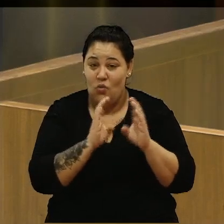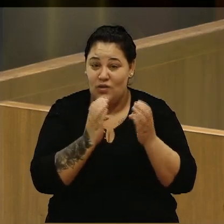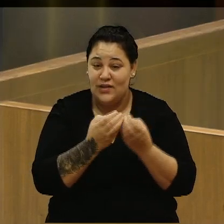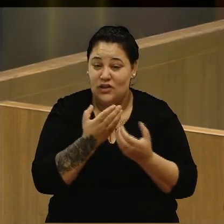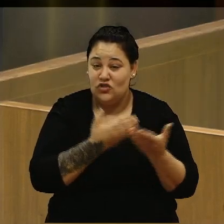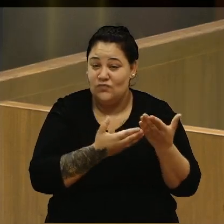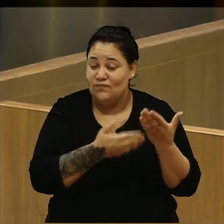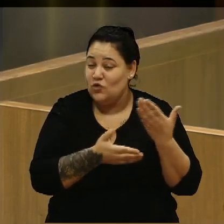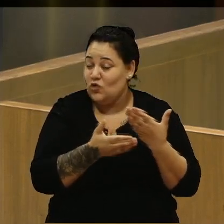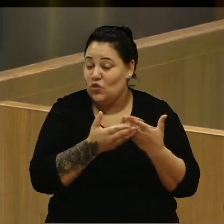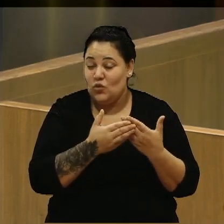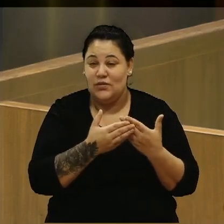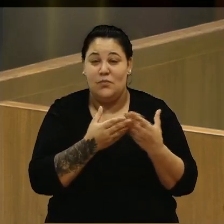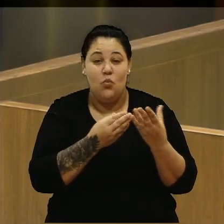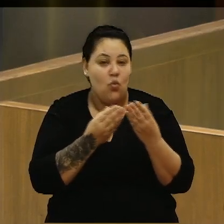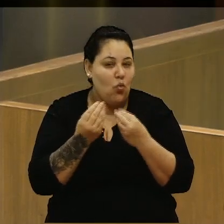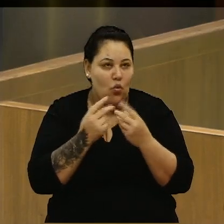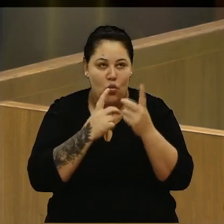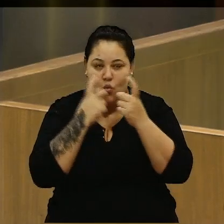preocupada,